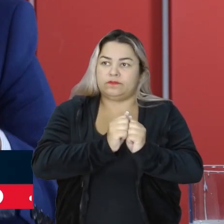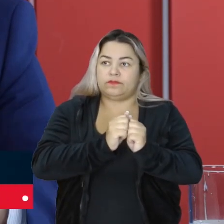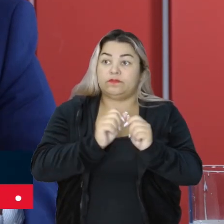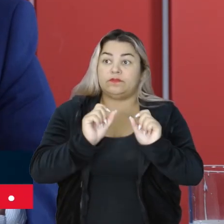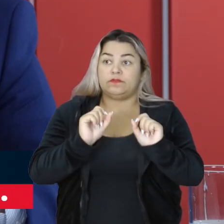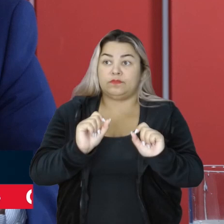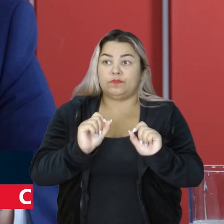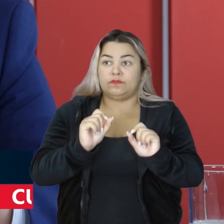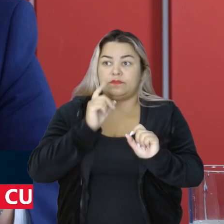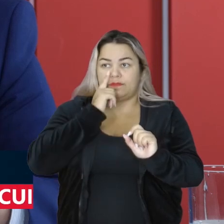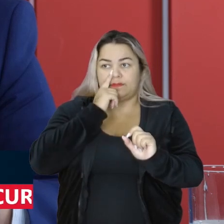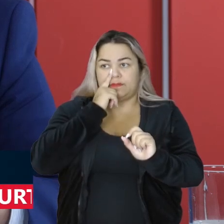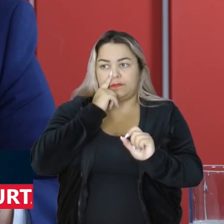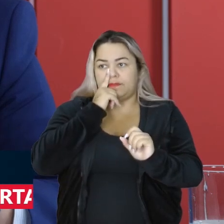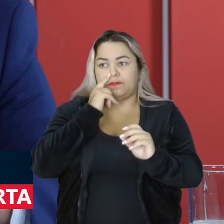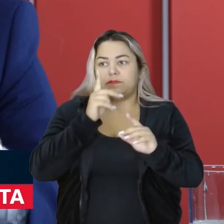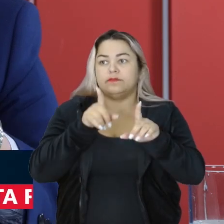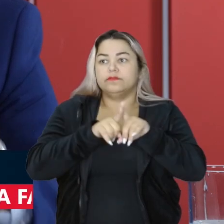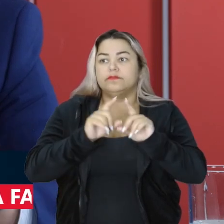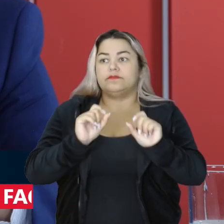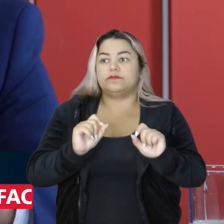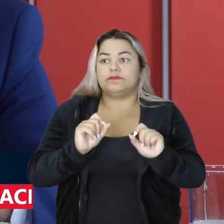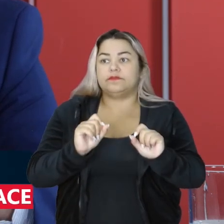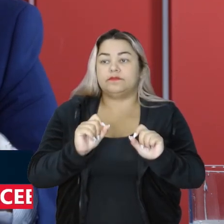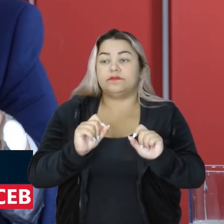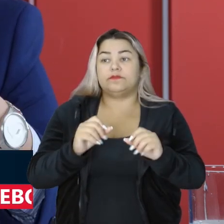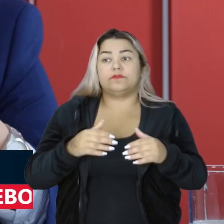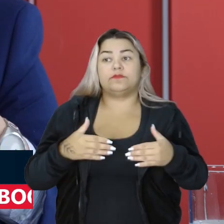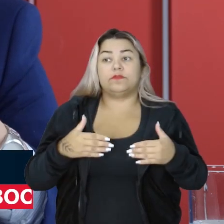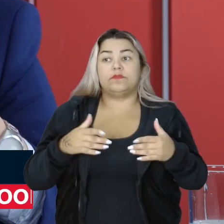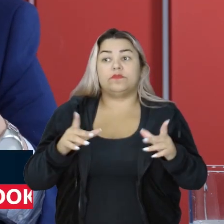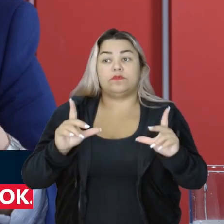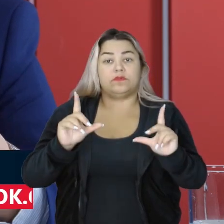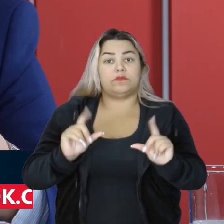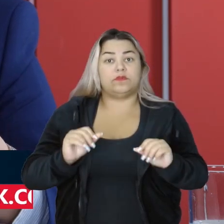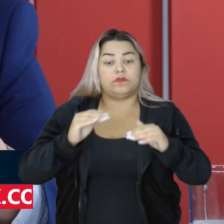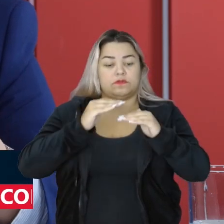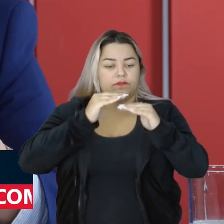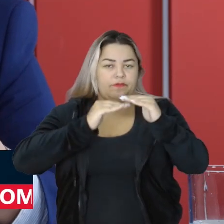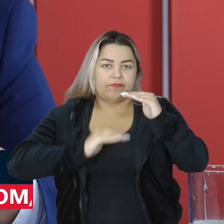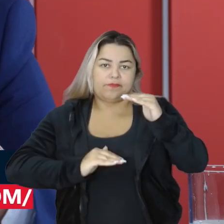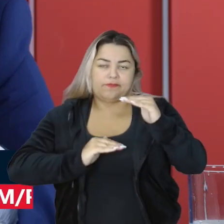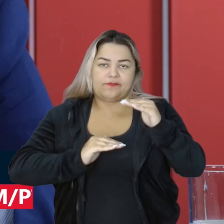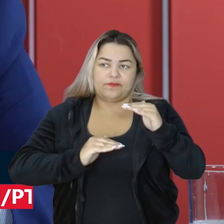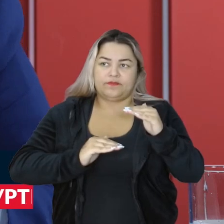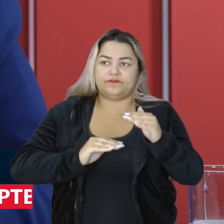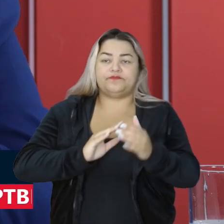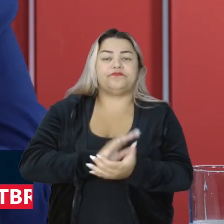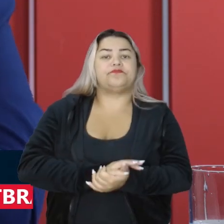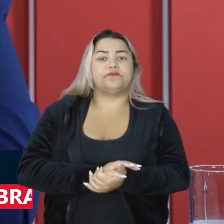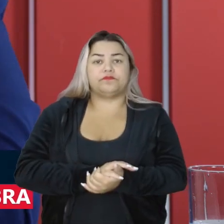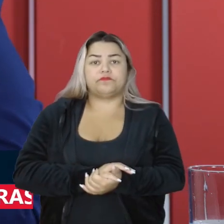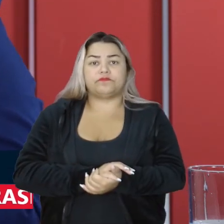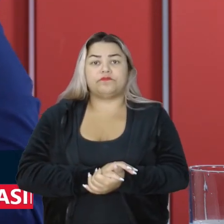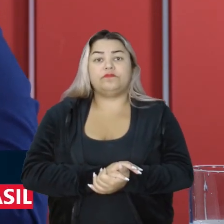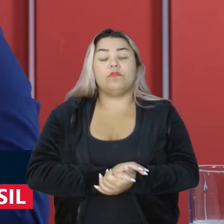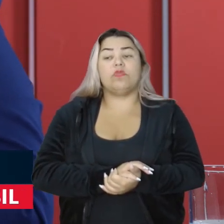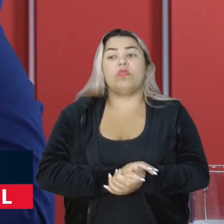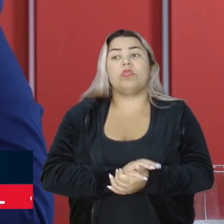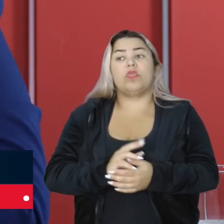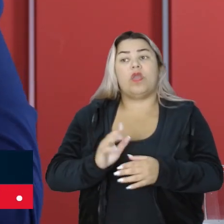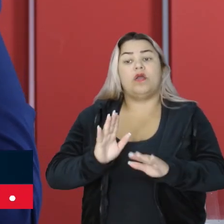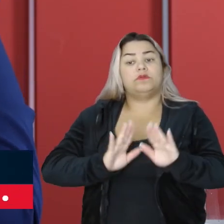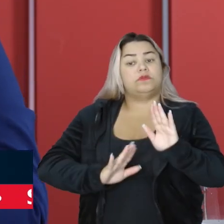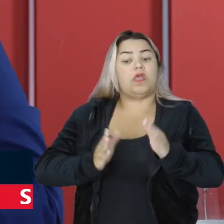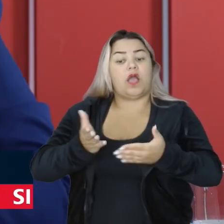E nessa reconstrução e na diminuição dessas desigualdades, o olhar sobre o trabalhador da